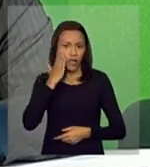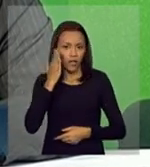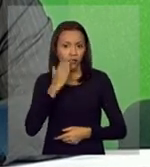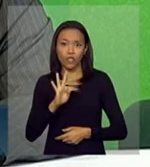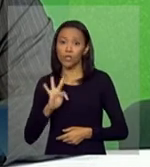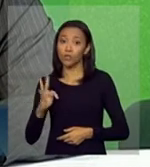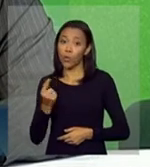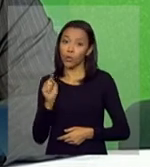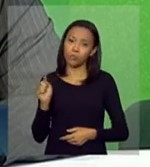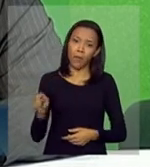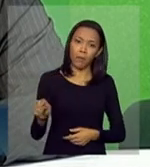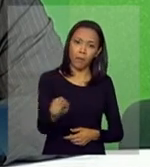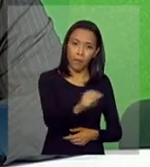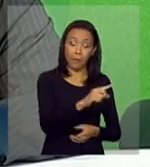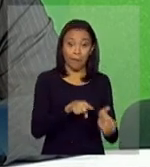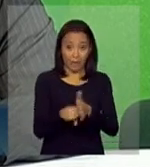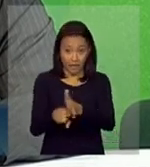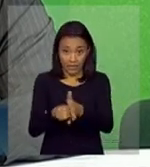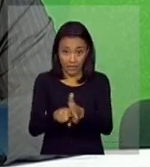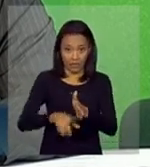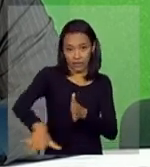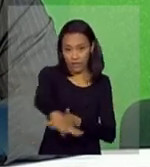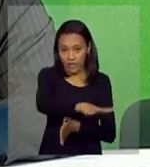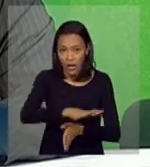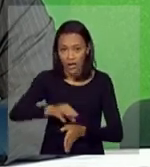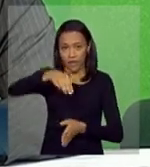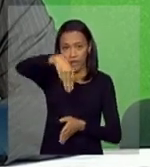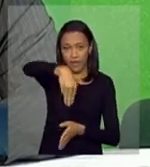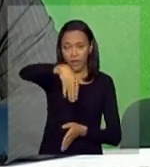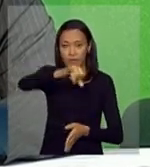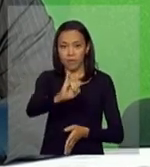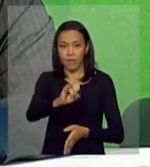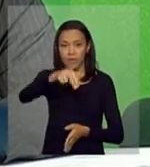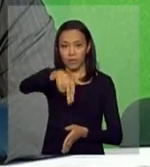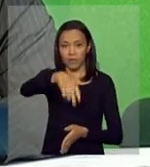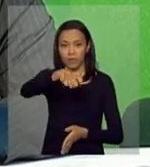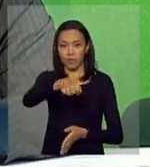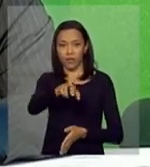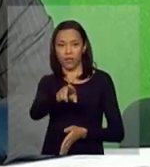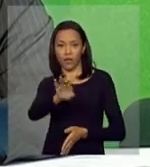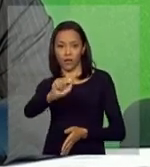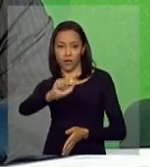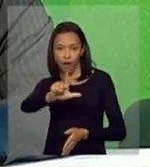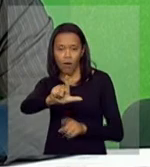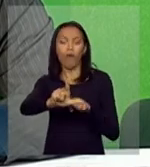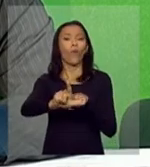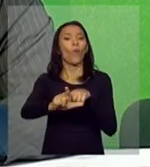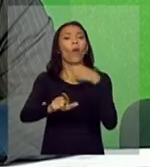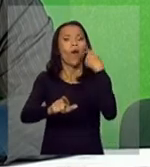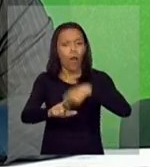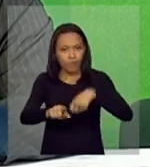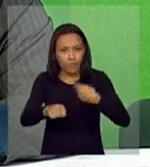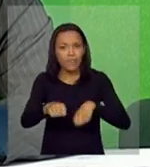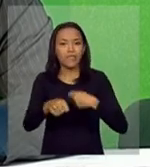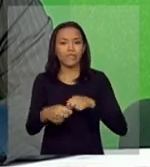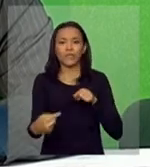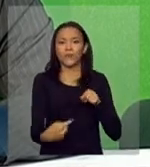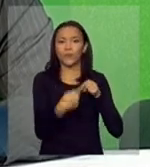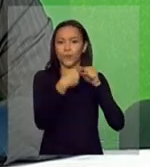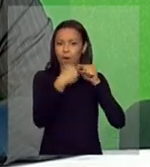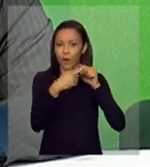faz parte do conjunto, a pesquisa mineral, a exploração, normalmente eles são regidos pelos mesmos